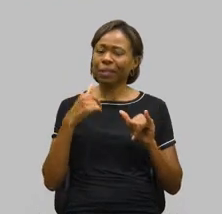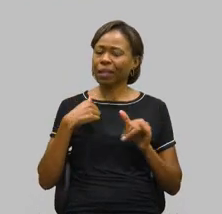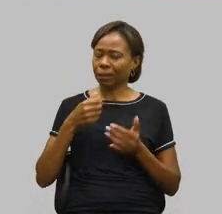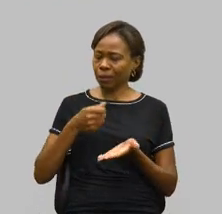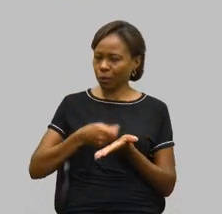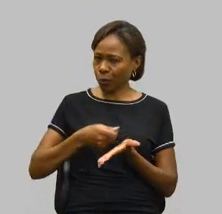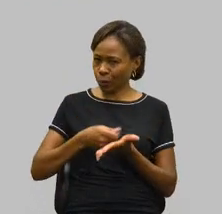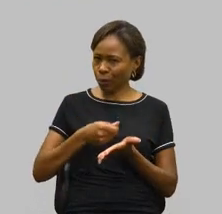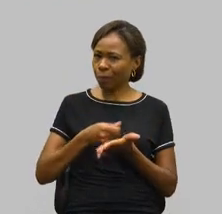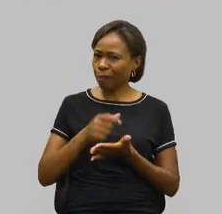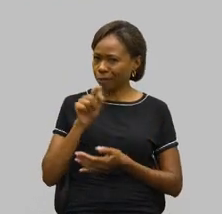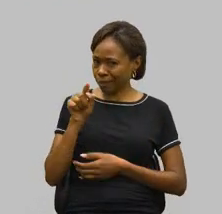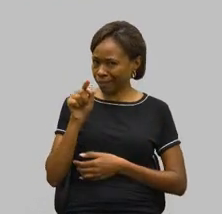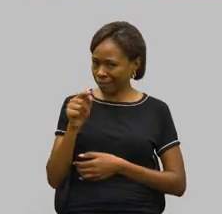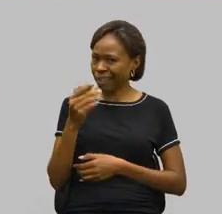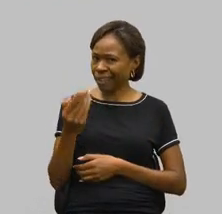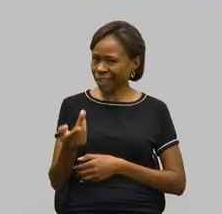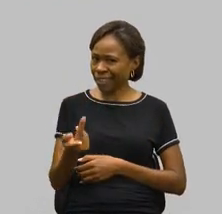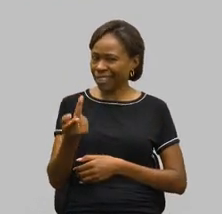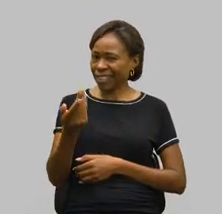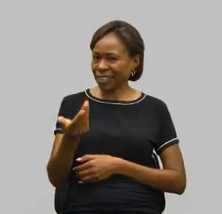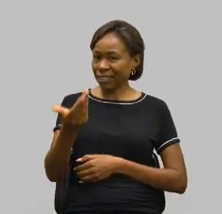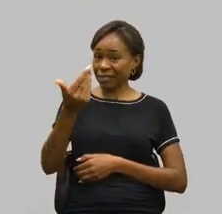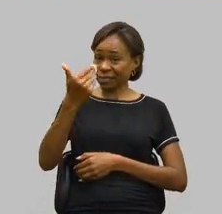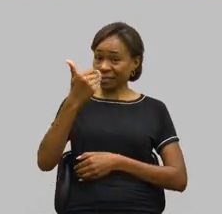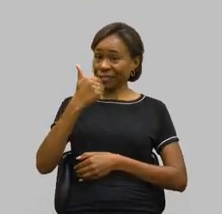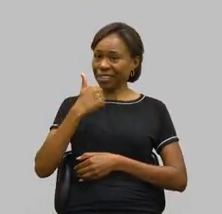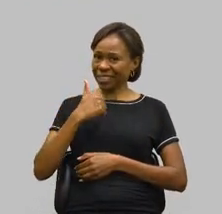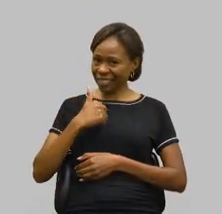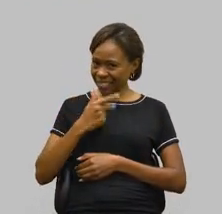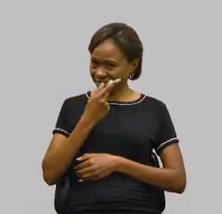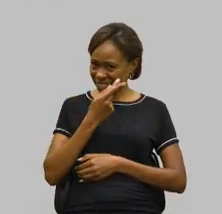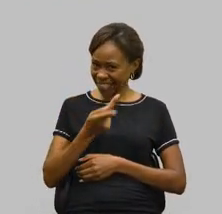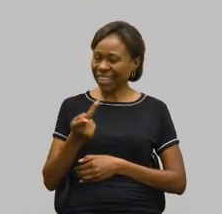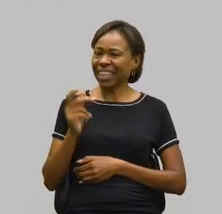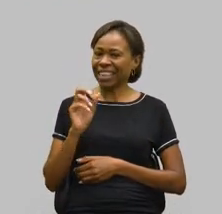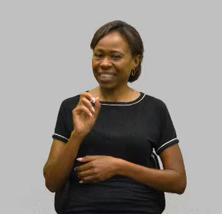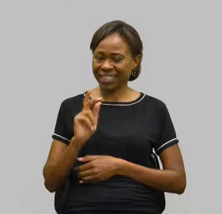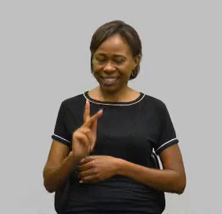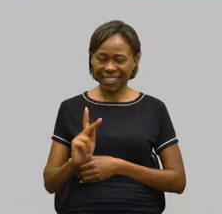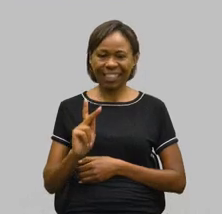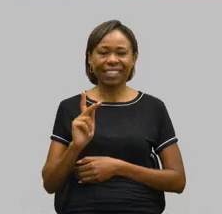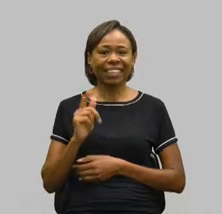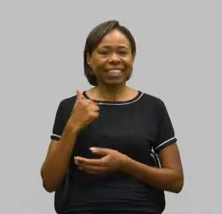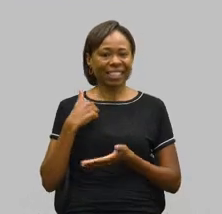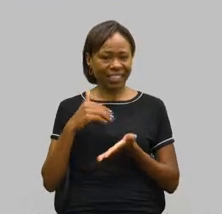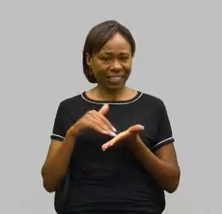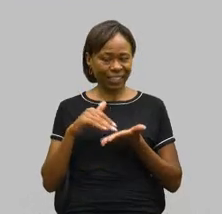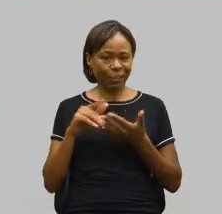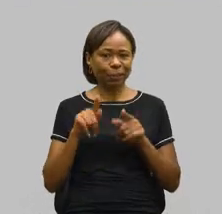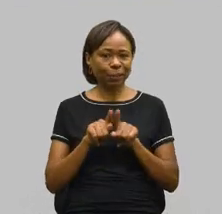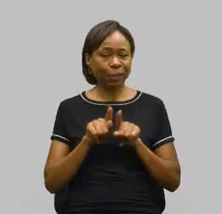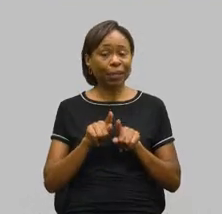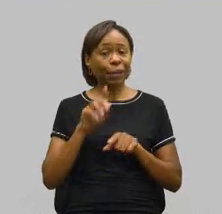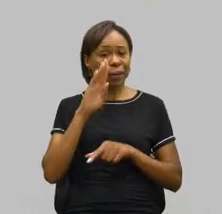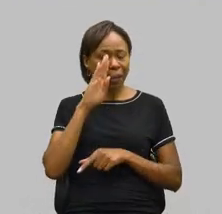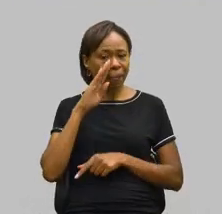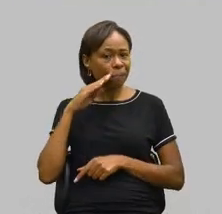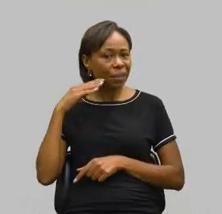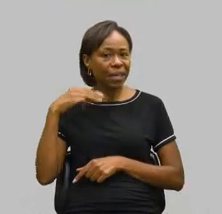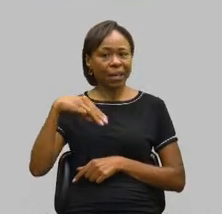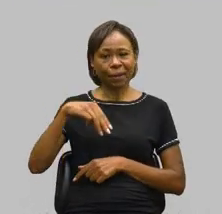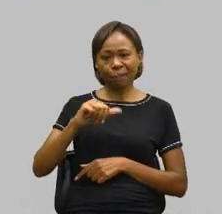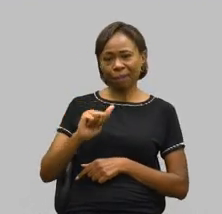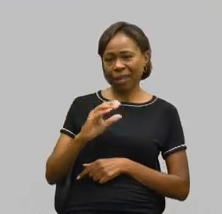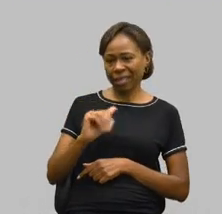visita do amigo lá e que está aqui da mesma forma a cedes gostaria de deixar registrado deputada Bia deputada Macaé também